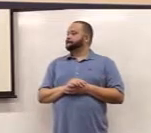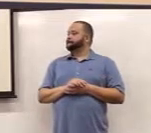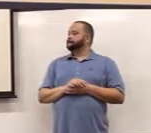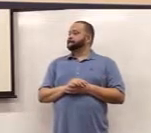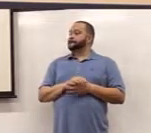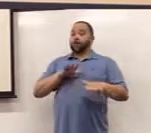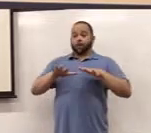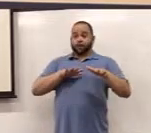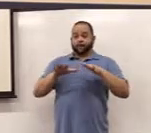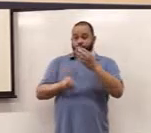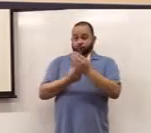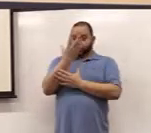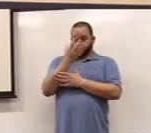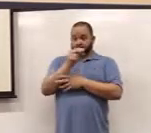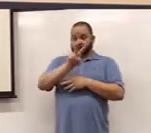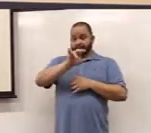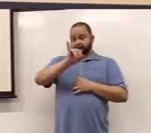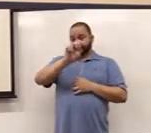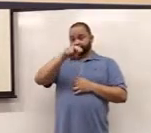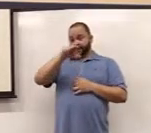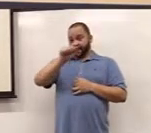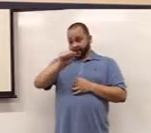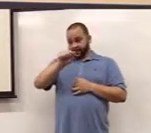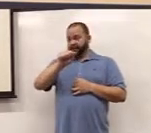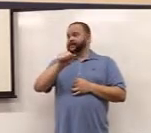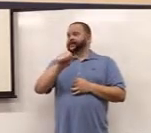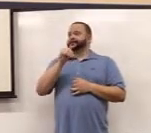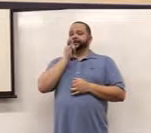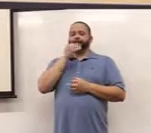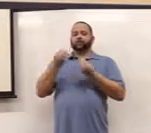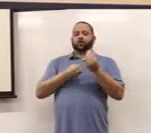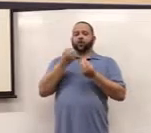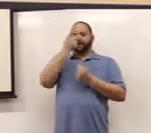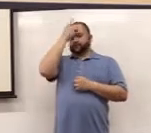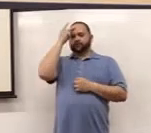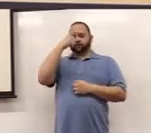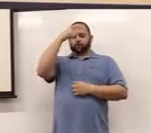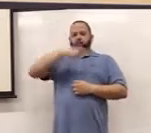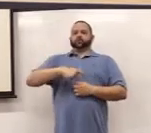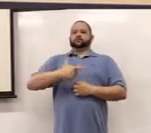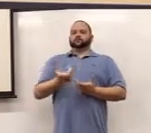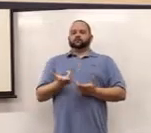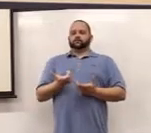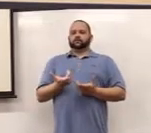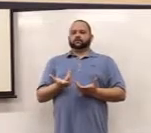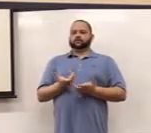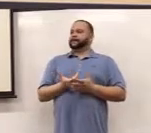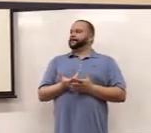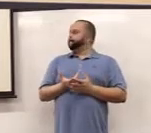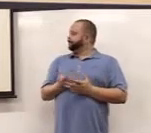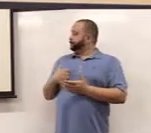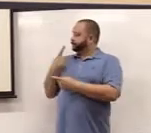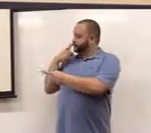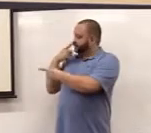Um movimento que surge lá, estético, né, ou seja, de como as pessoas vão se posicionar, de como elas vão se portar, é